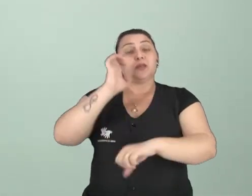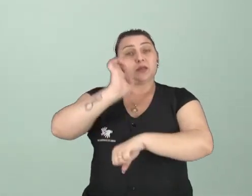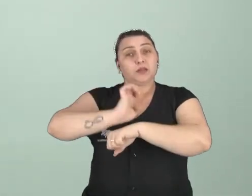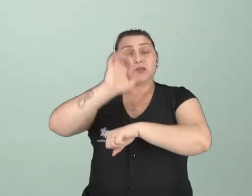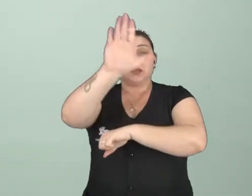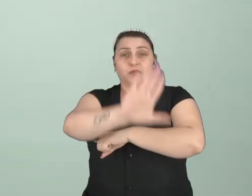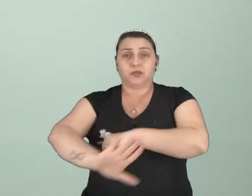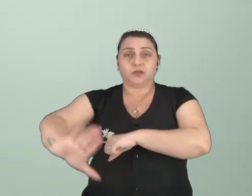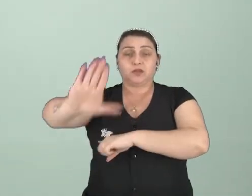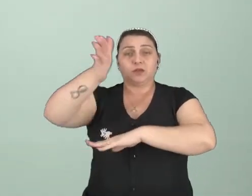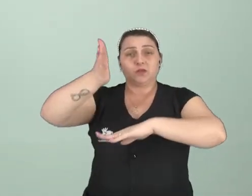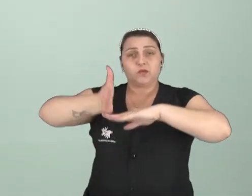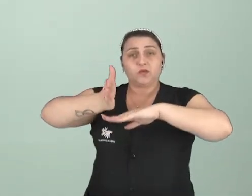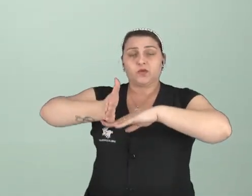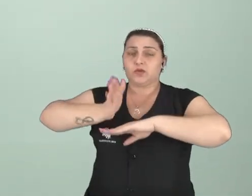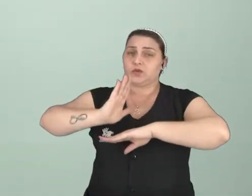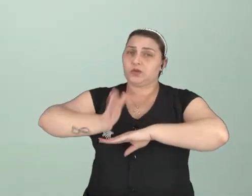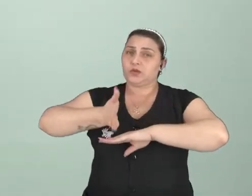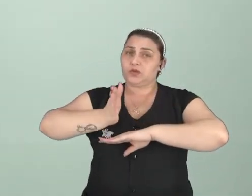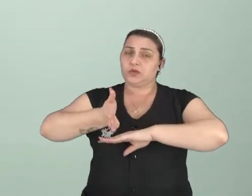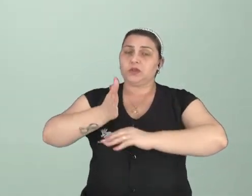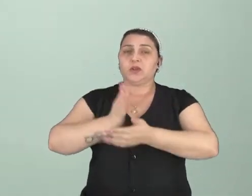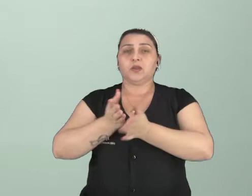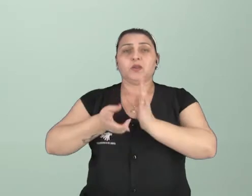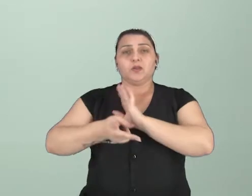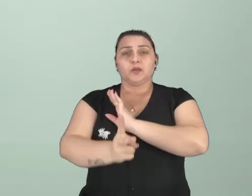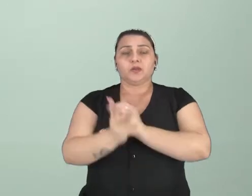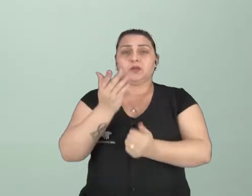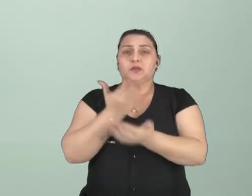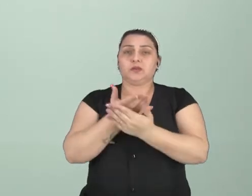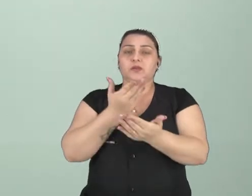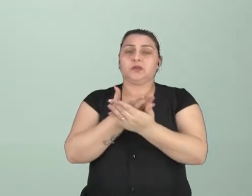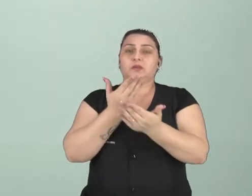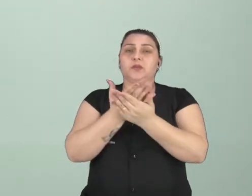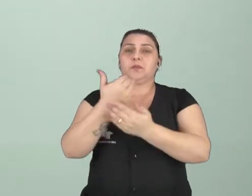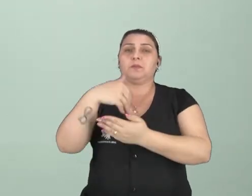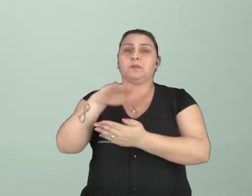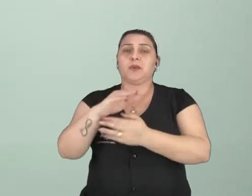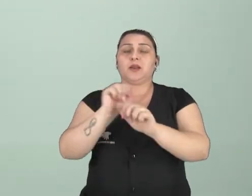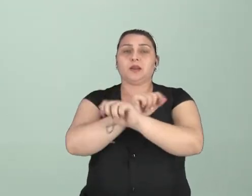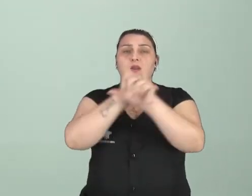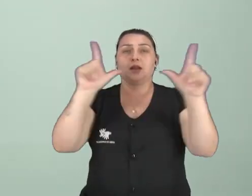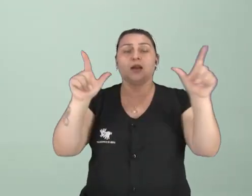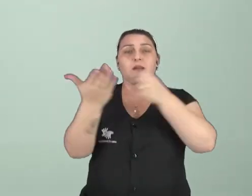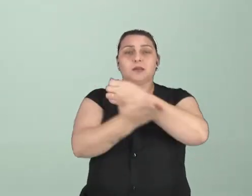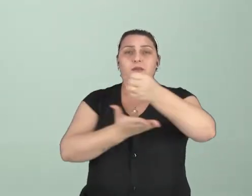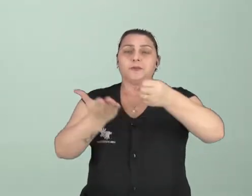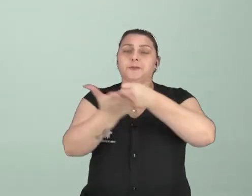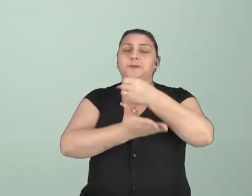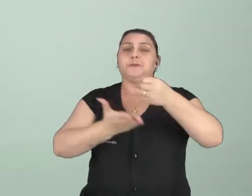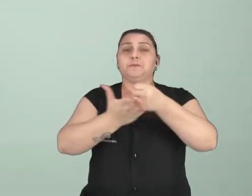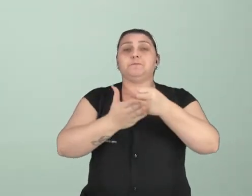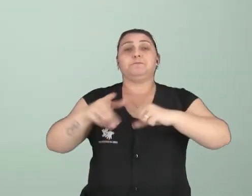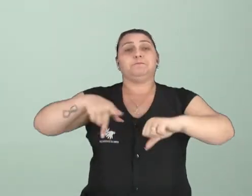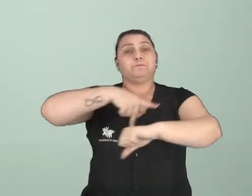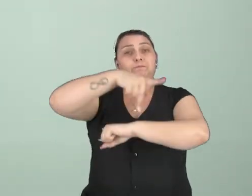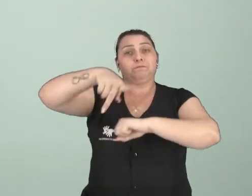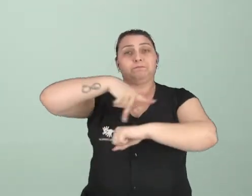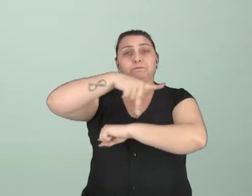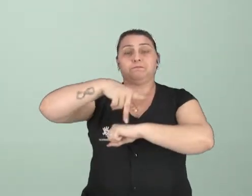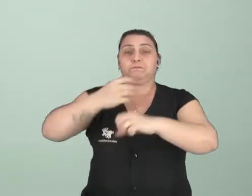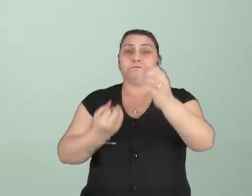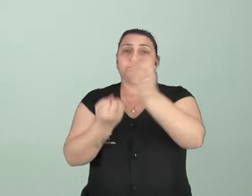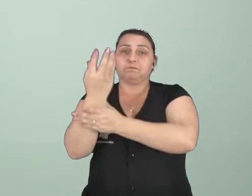estados nacionais modernos, já para a gente continuar a aula de uma forma mais clara, ele basicamente são os países, certo?